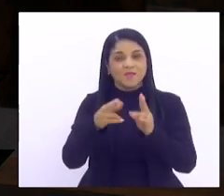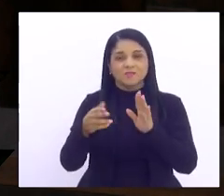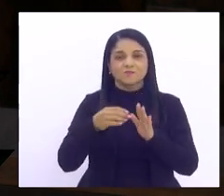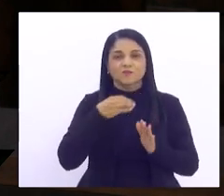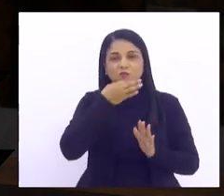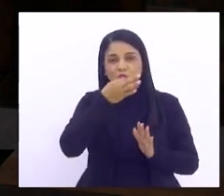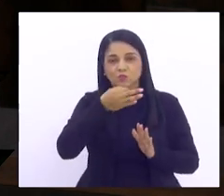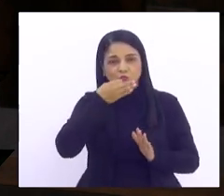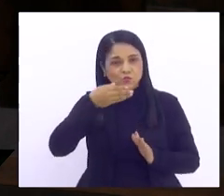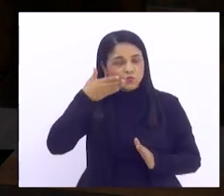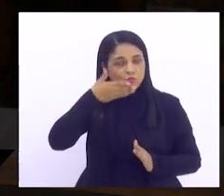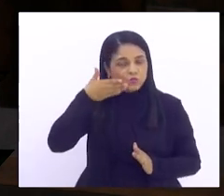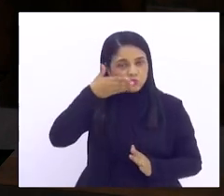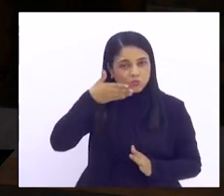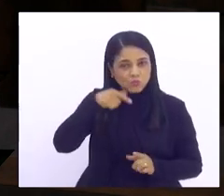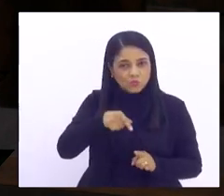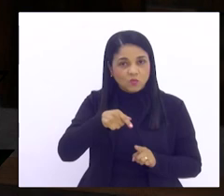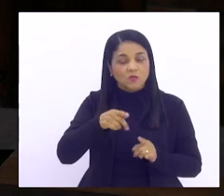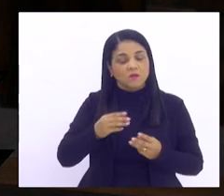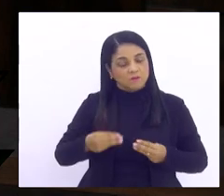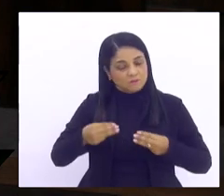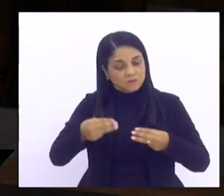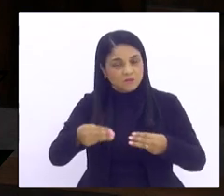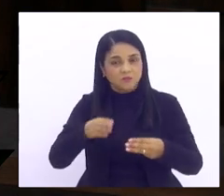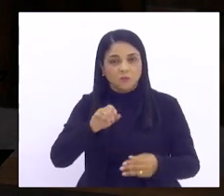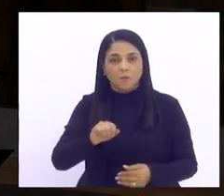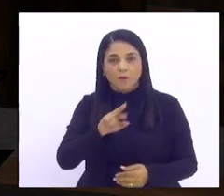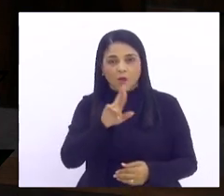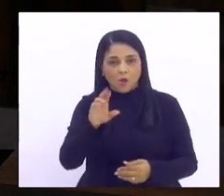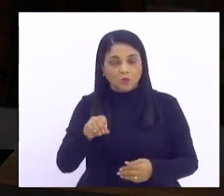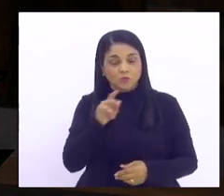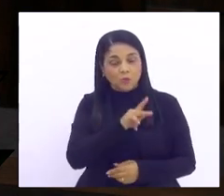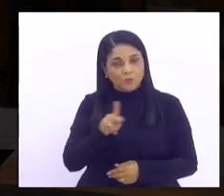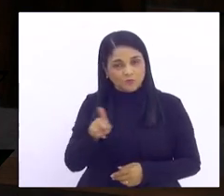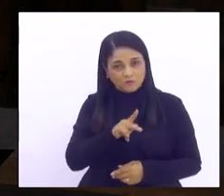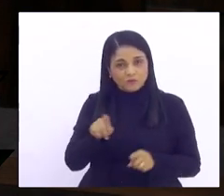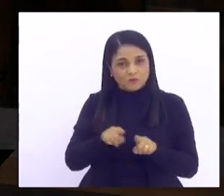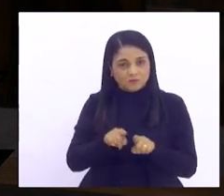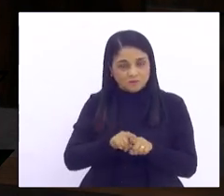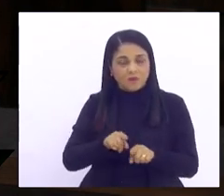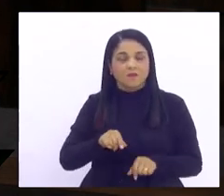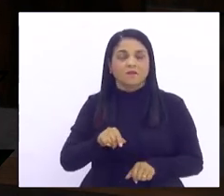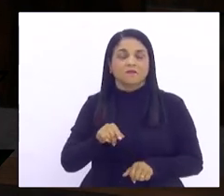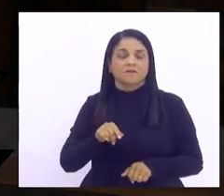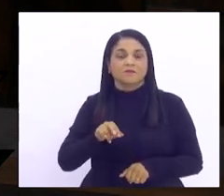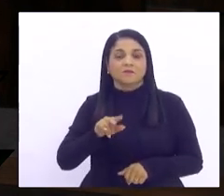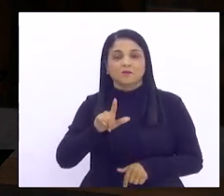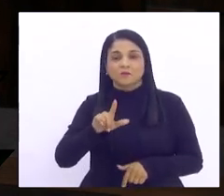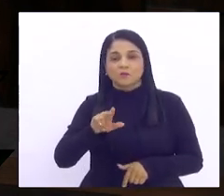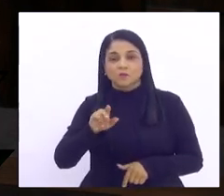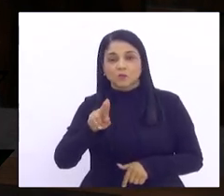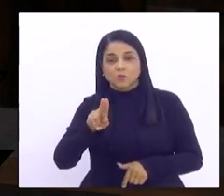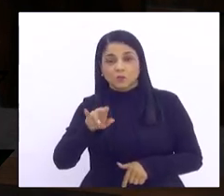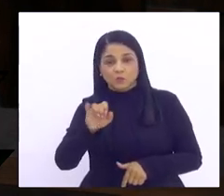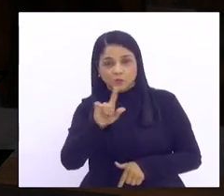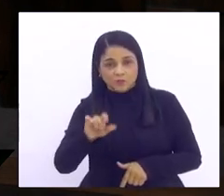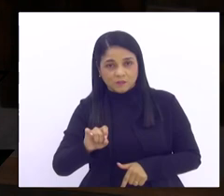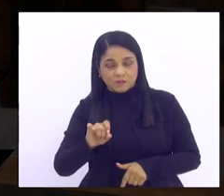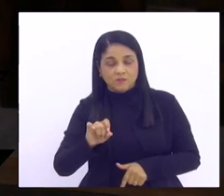habeas corpus do ministro Barroso e os mesmos argumentos do professor Luiz Roberto Barroso. Ou seja,